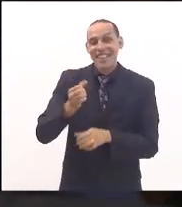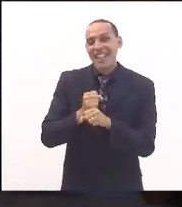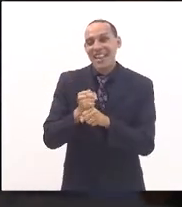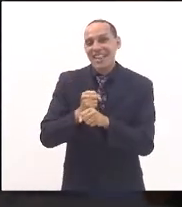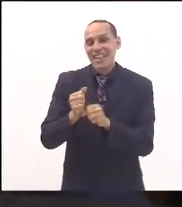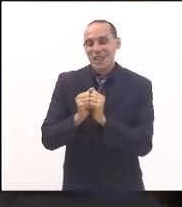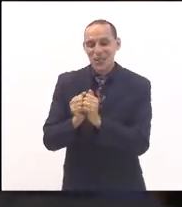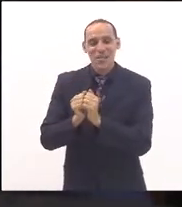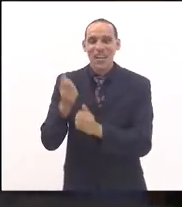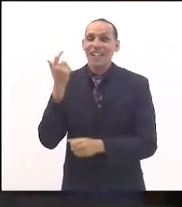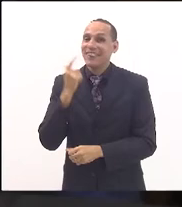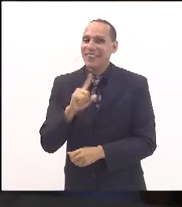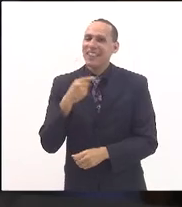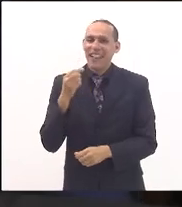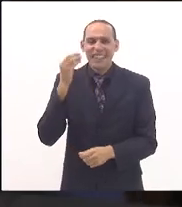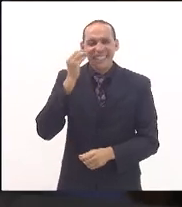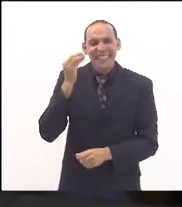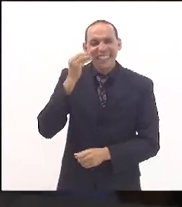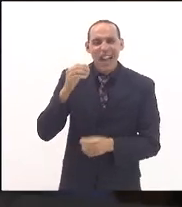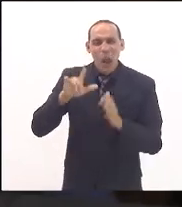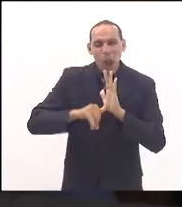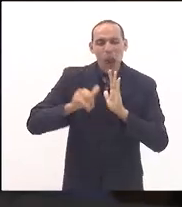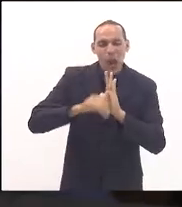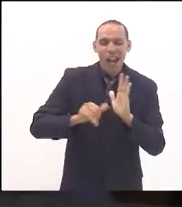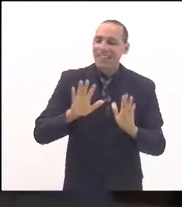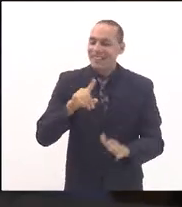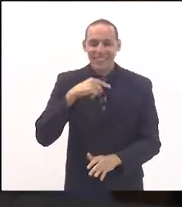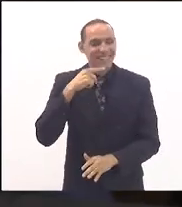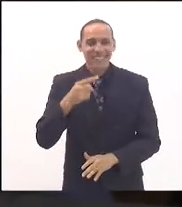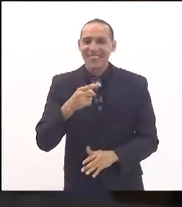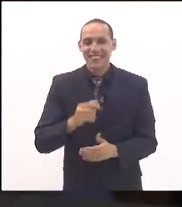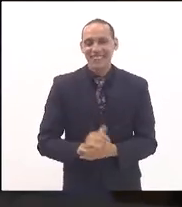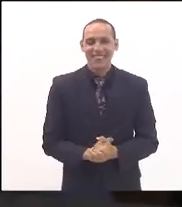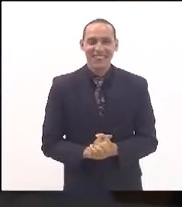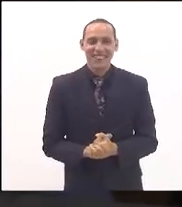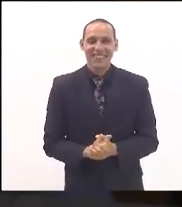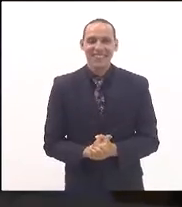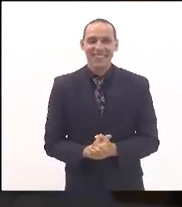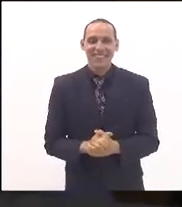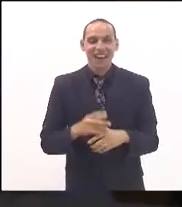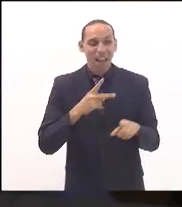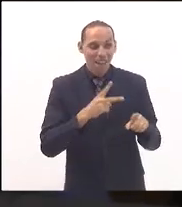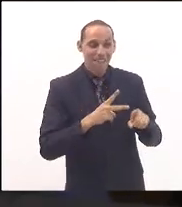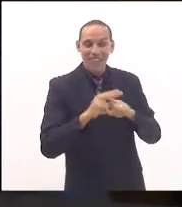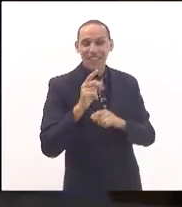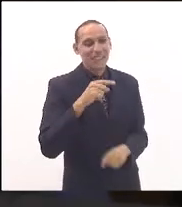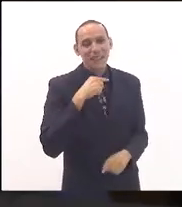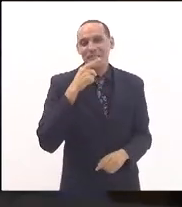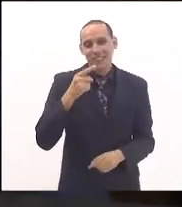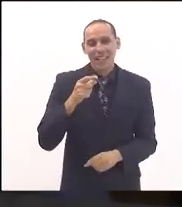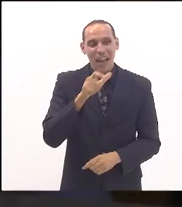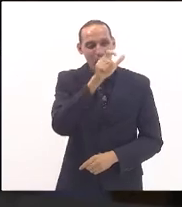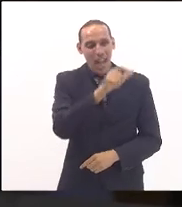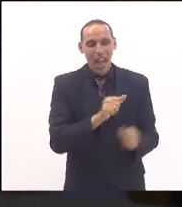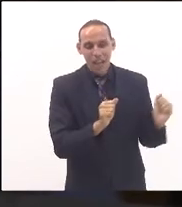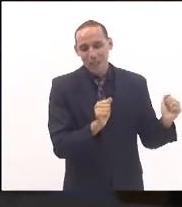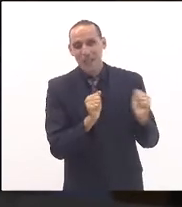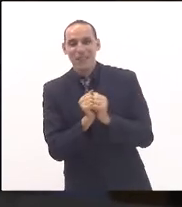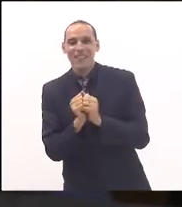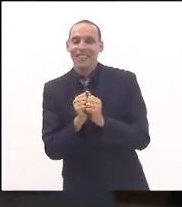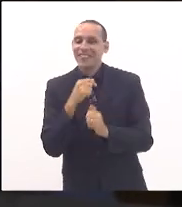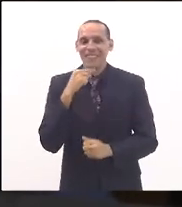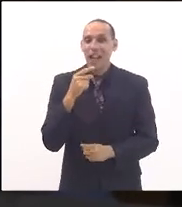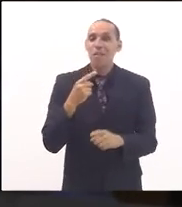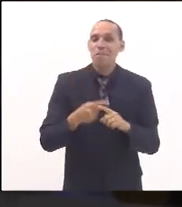e nós com várias tentativas de roubar né mas a gente não consegue vencer essa barreira para ter a Flávia por que